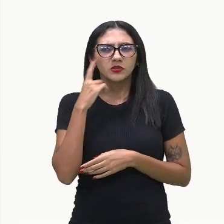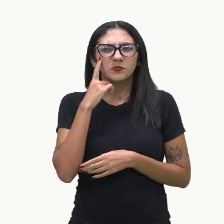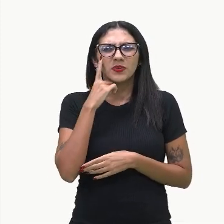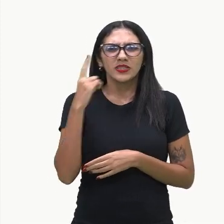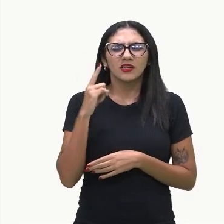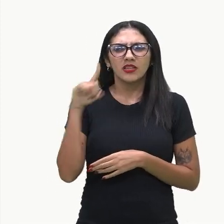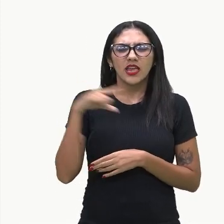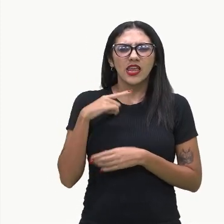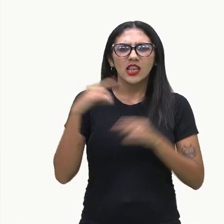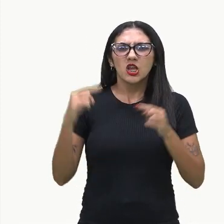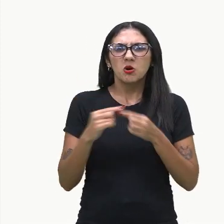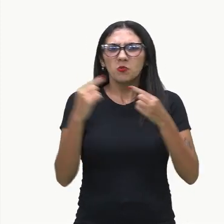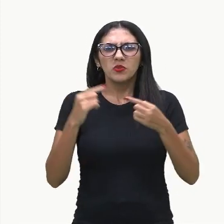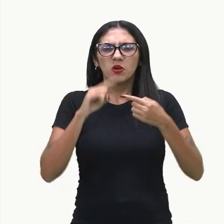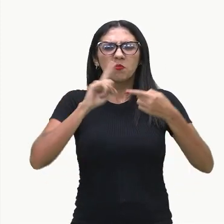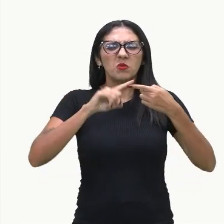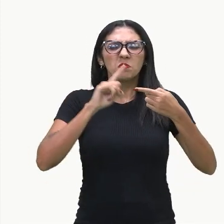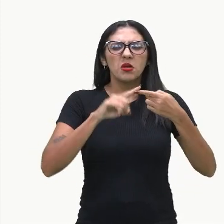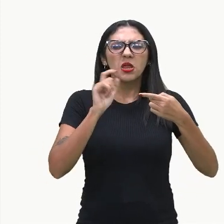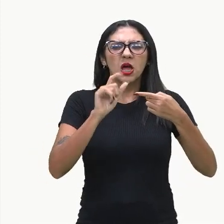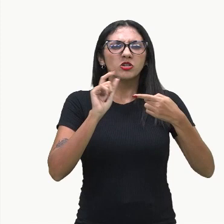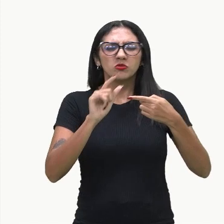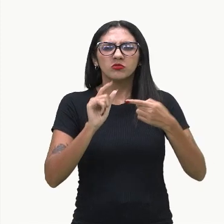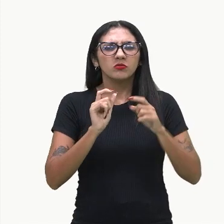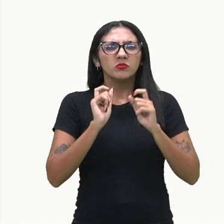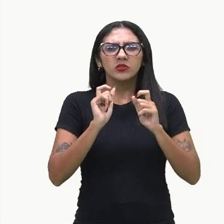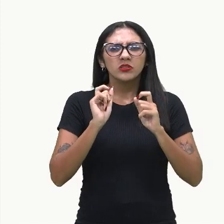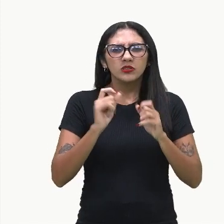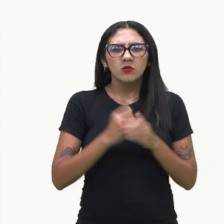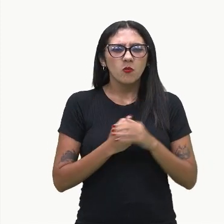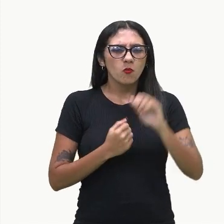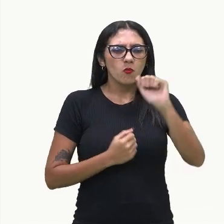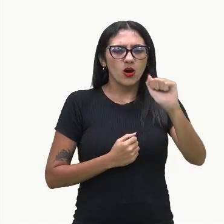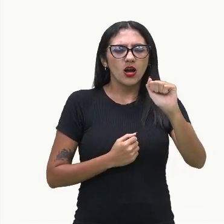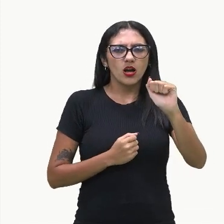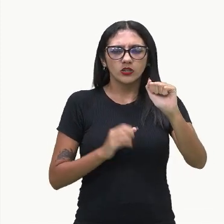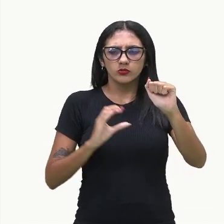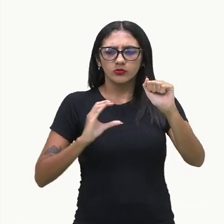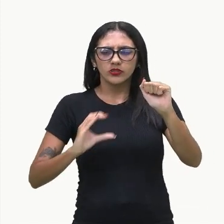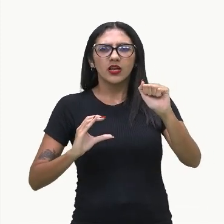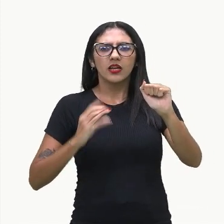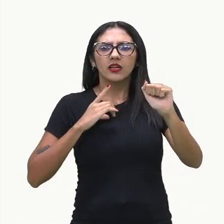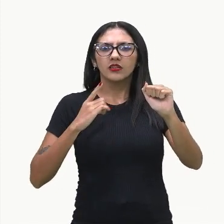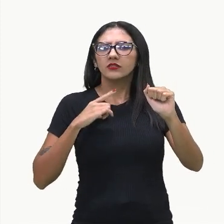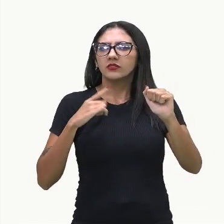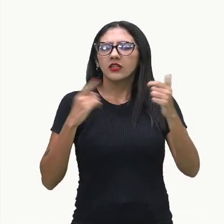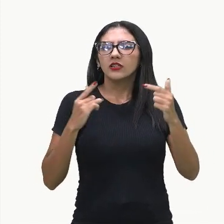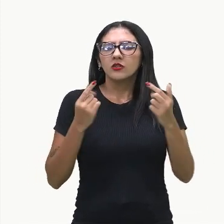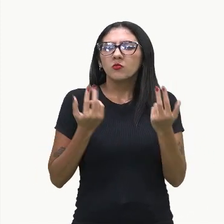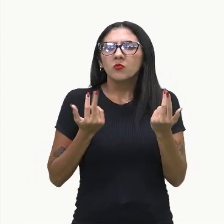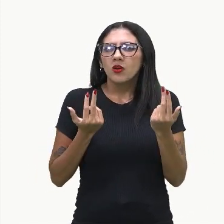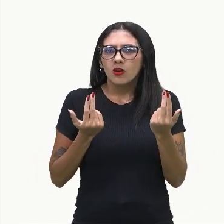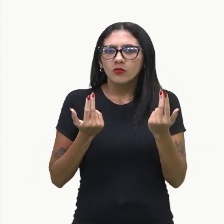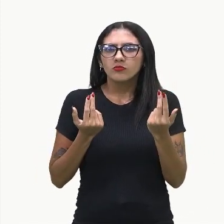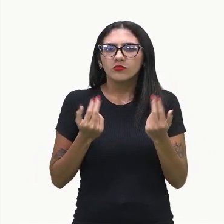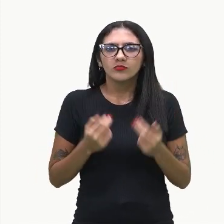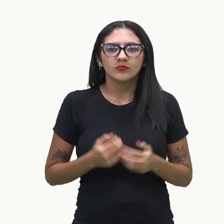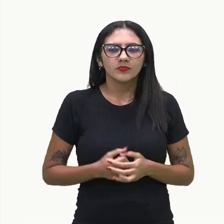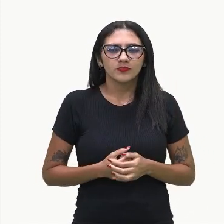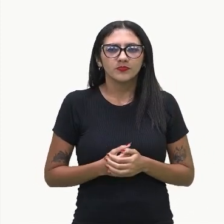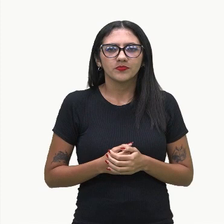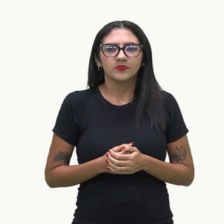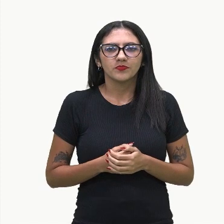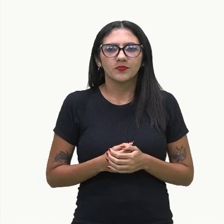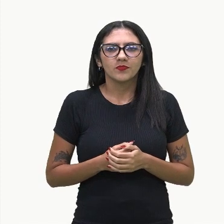classificar aí. O que é que o ângulo A e o ângulo C possuem em comum? Já percebeu? Eles possuem em